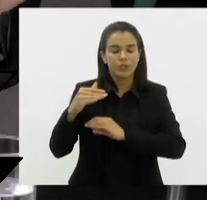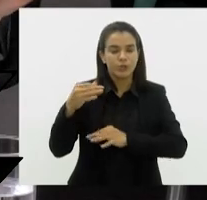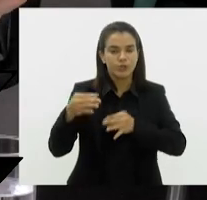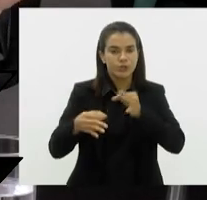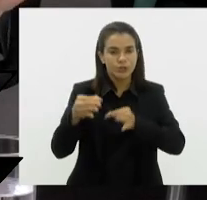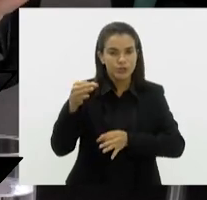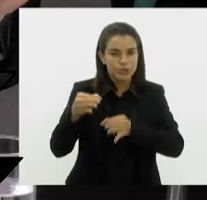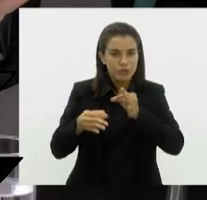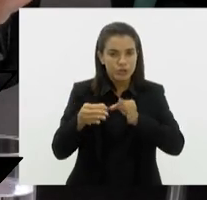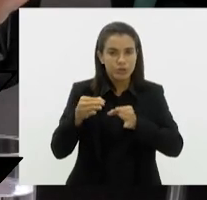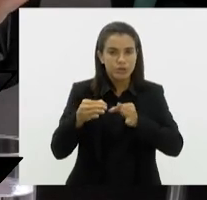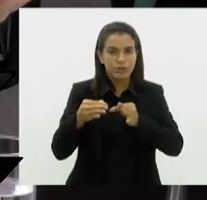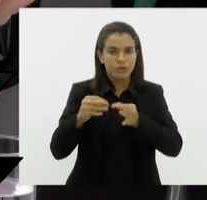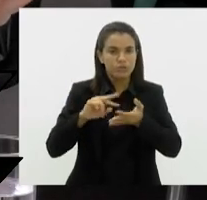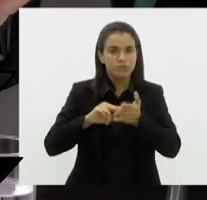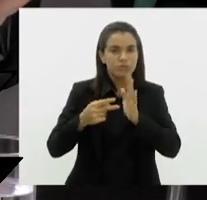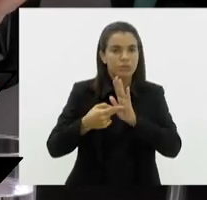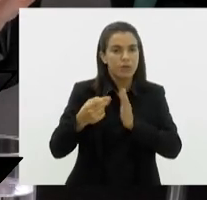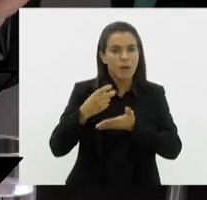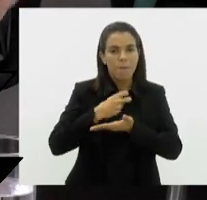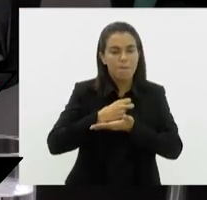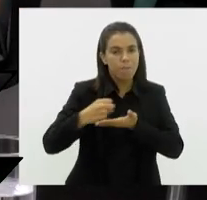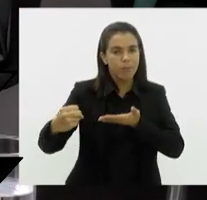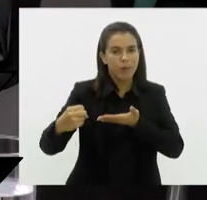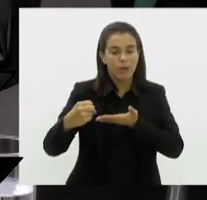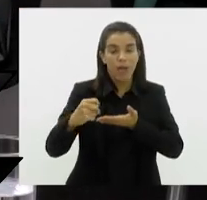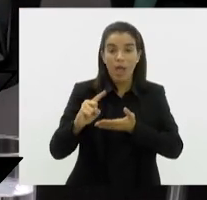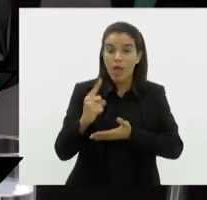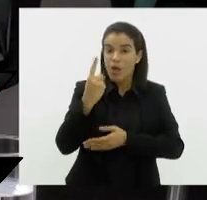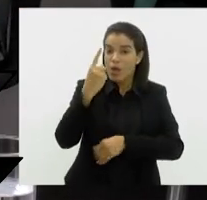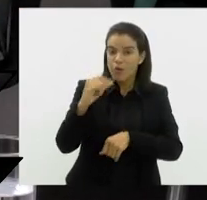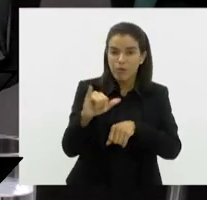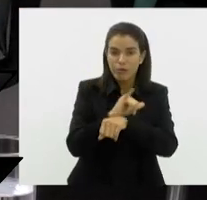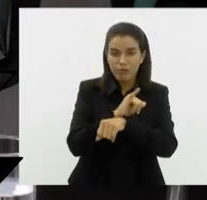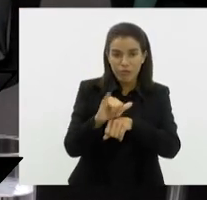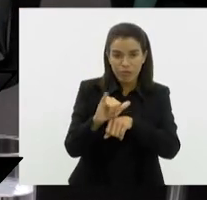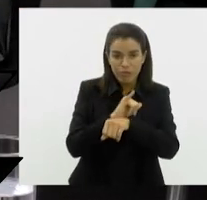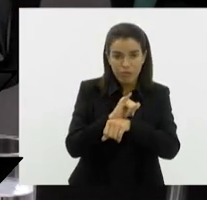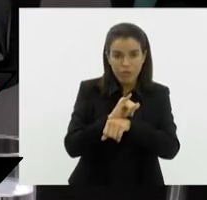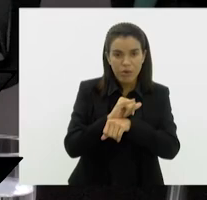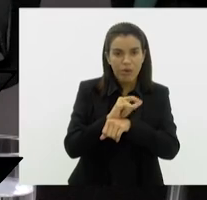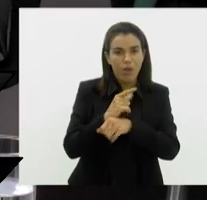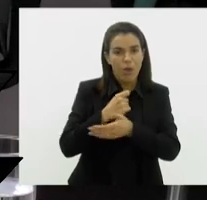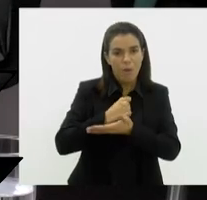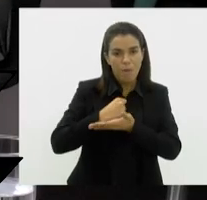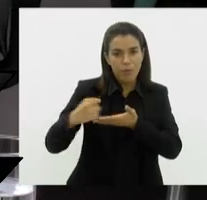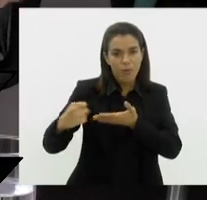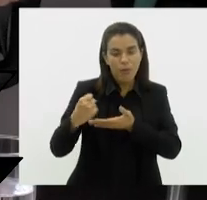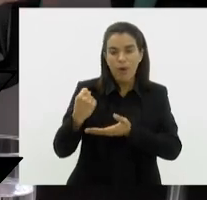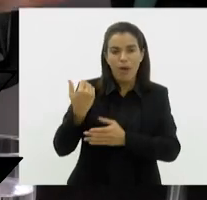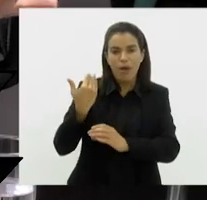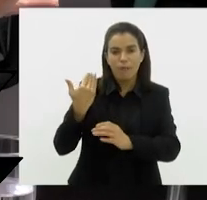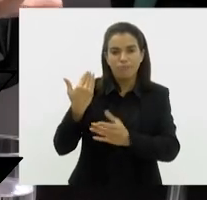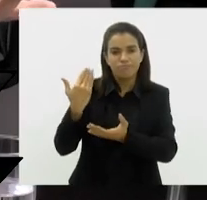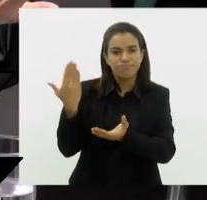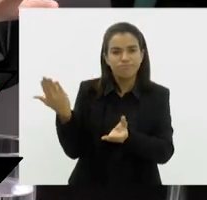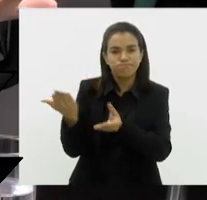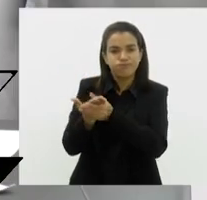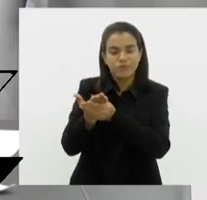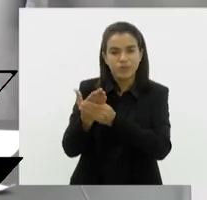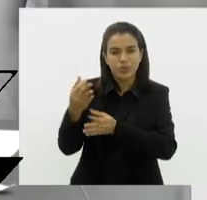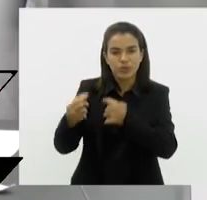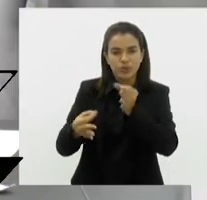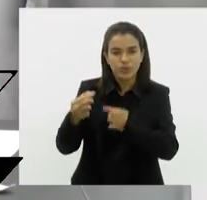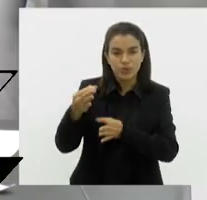cessar a prescrição. Pois é, mas a única forma de eu cessar a prescrição é demandar da justiça. É, mas ele